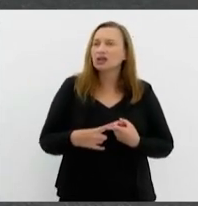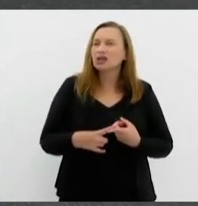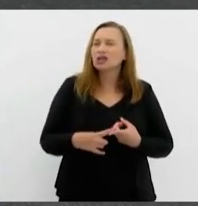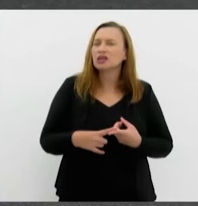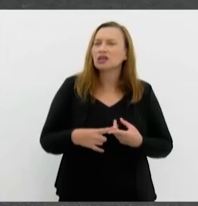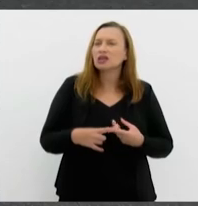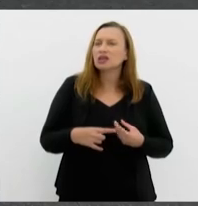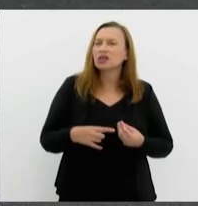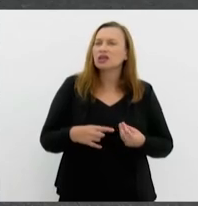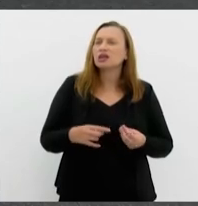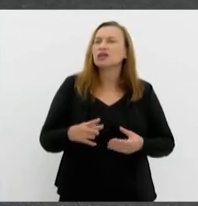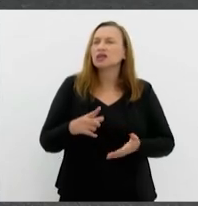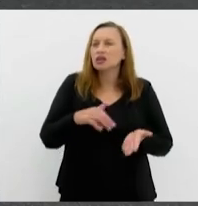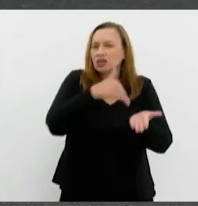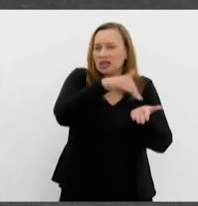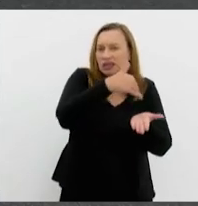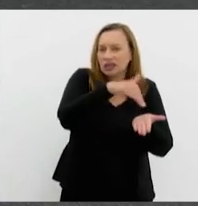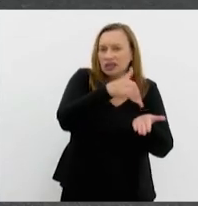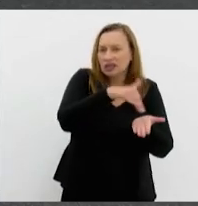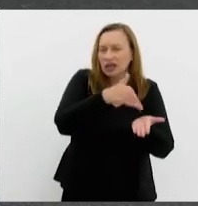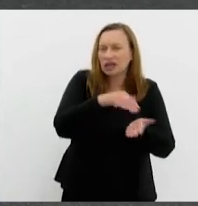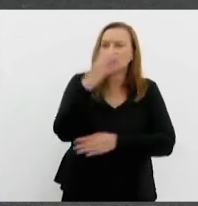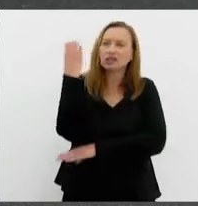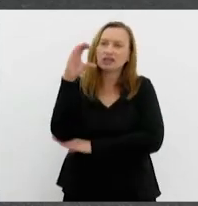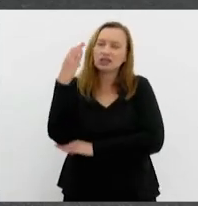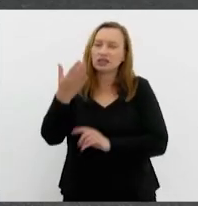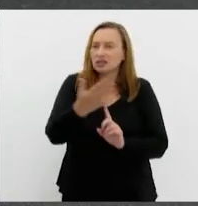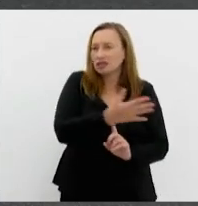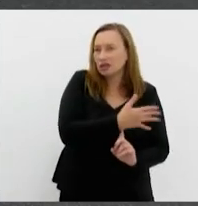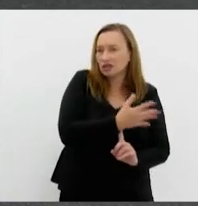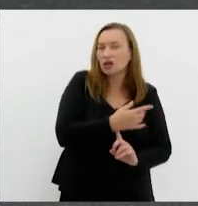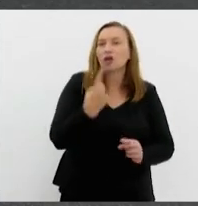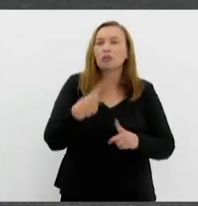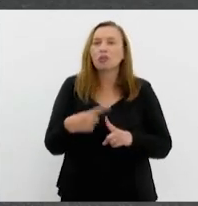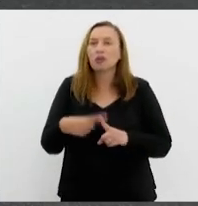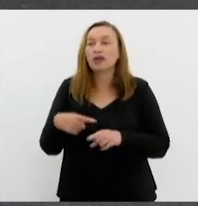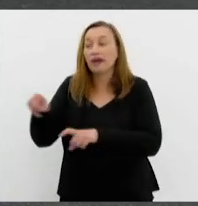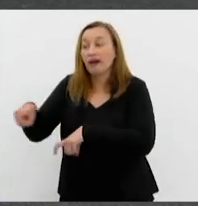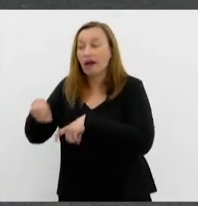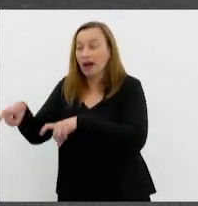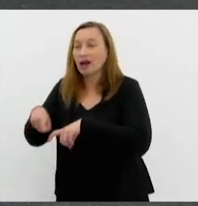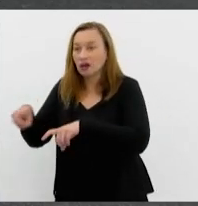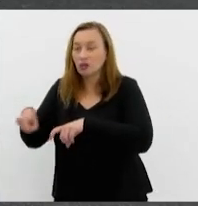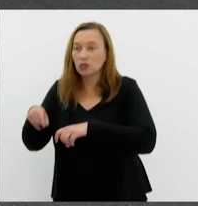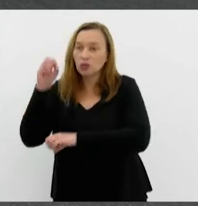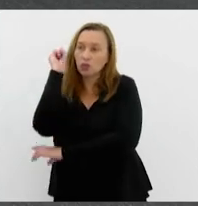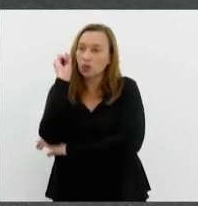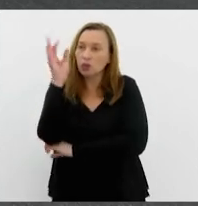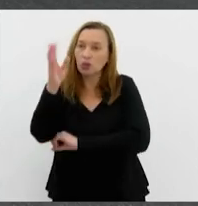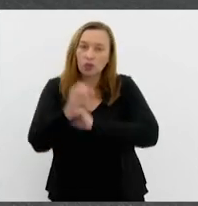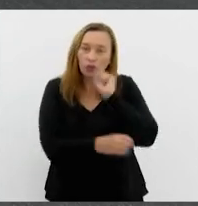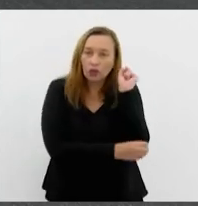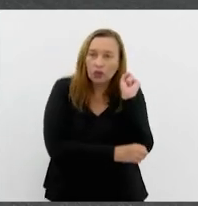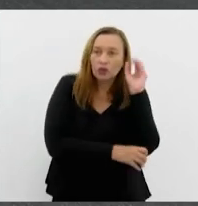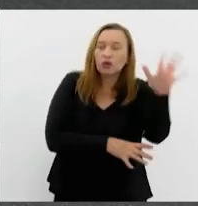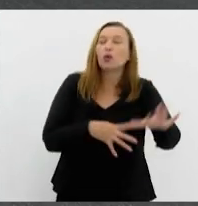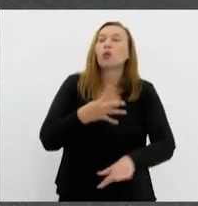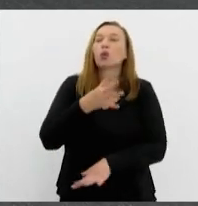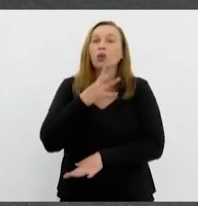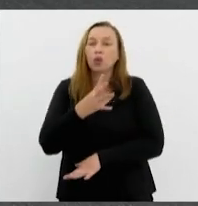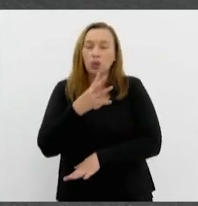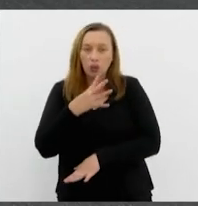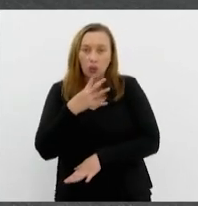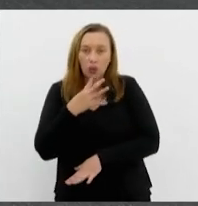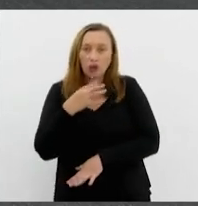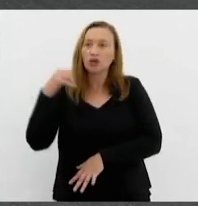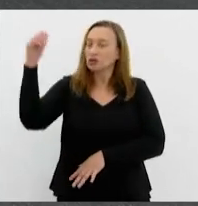a Secretaria de Ciência e Tecnologia, porque a agroecologia precisa ser reconhecida no Brasil, precisa